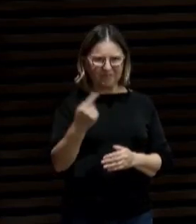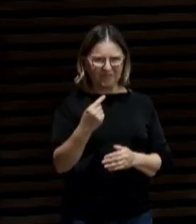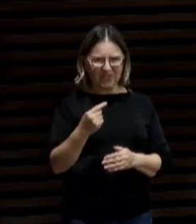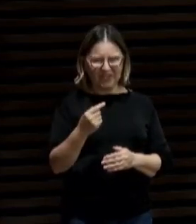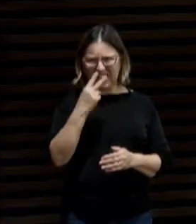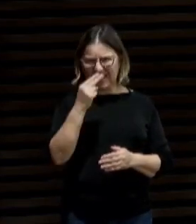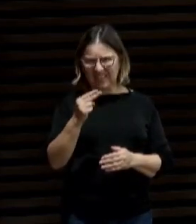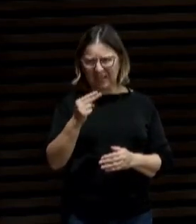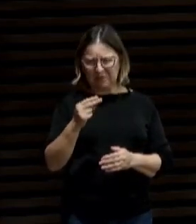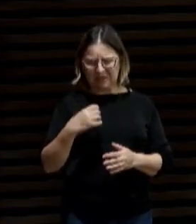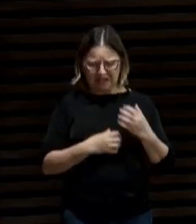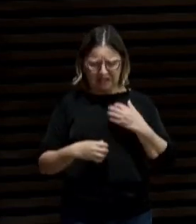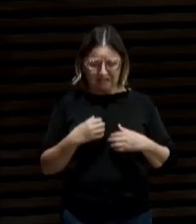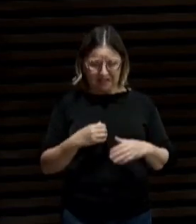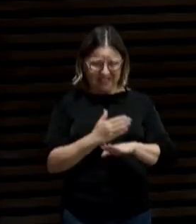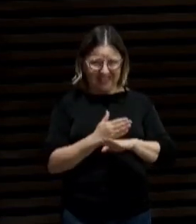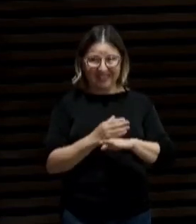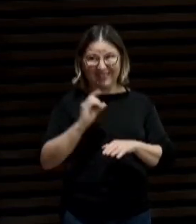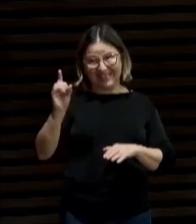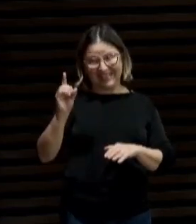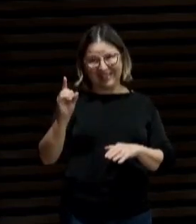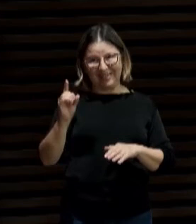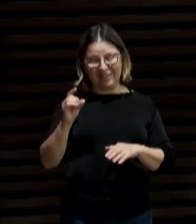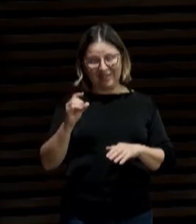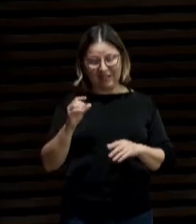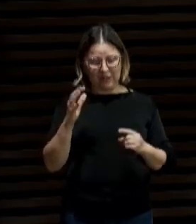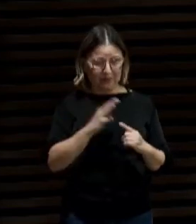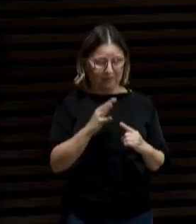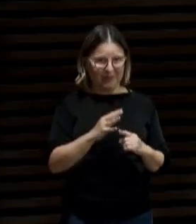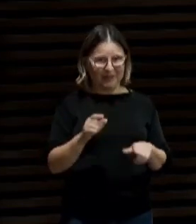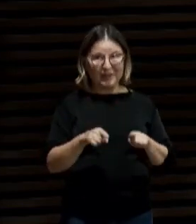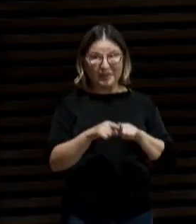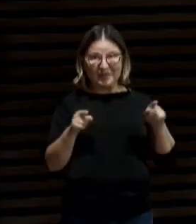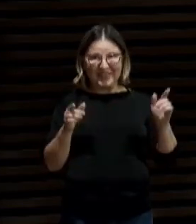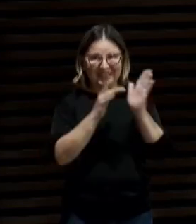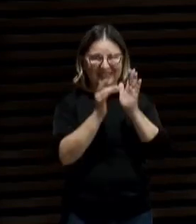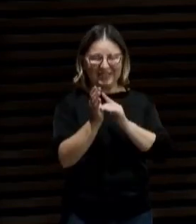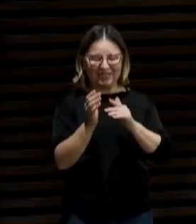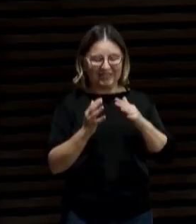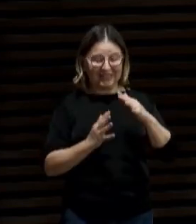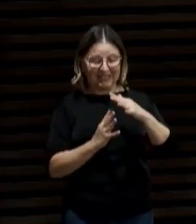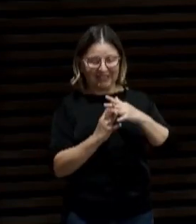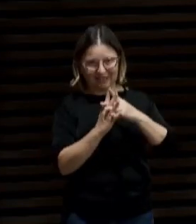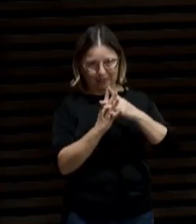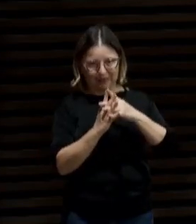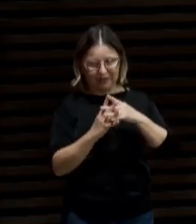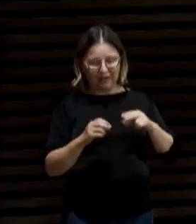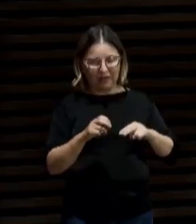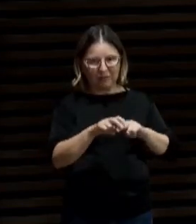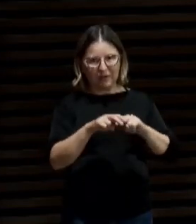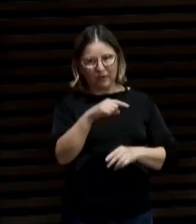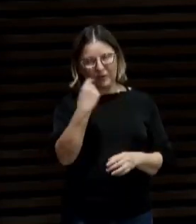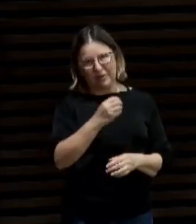Deus e oprimido, mas Ele foi traspassado pelas nossas transgressões